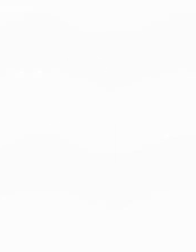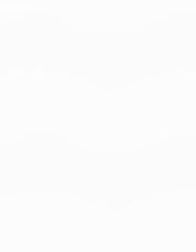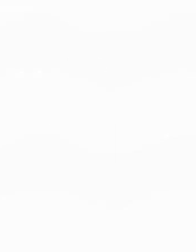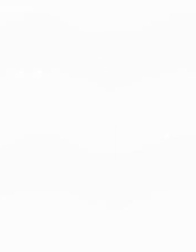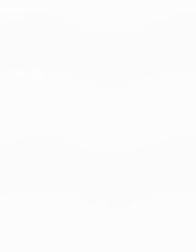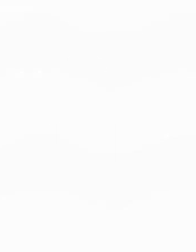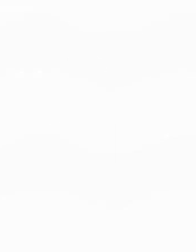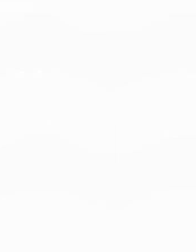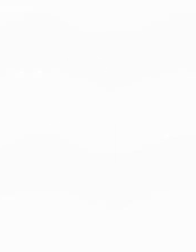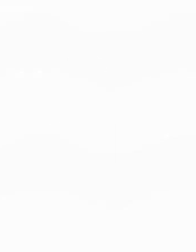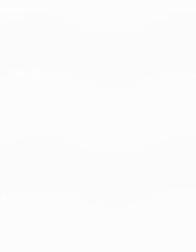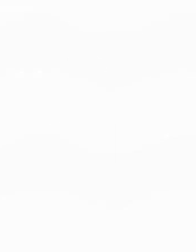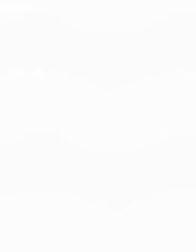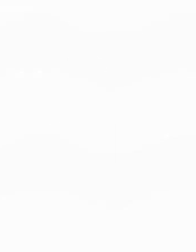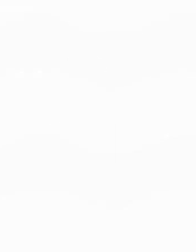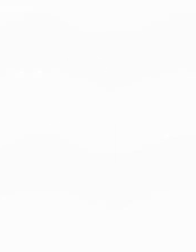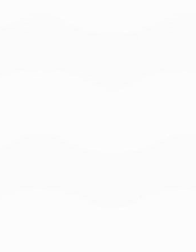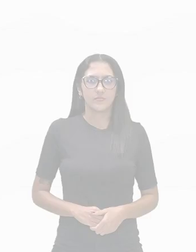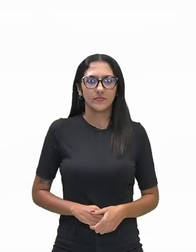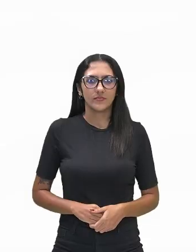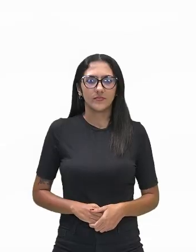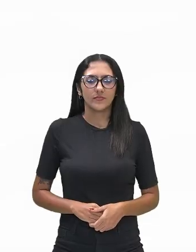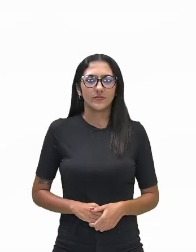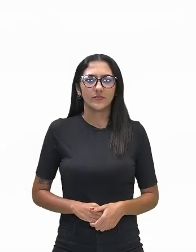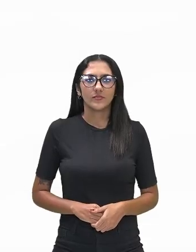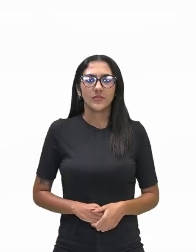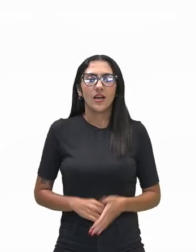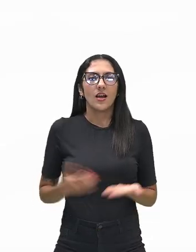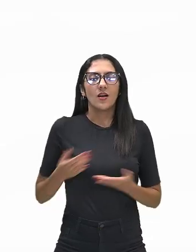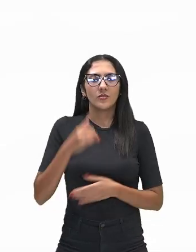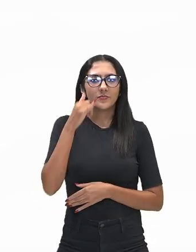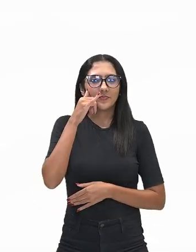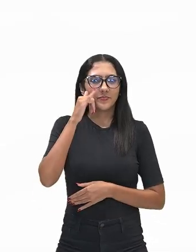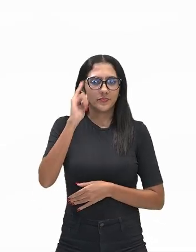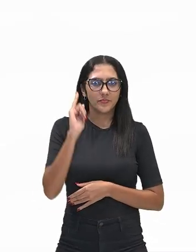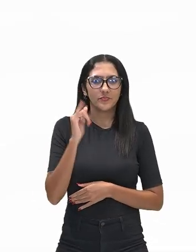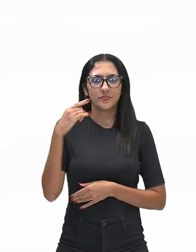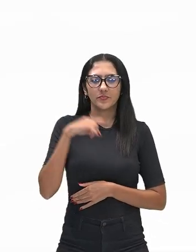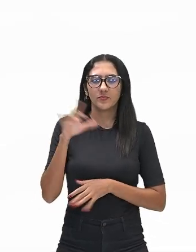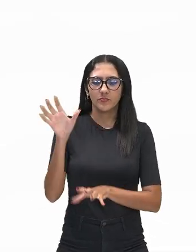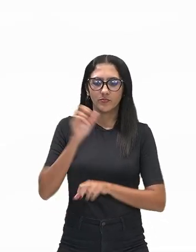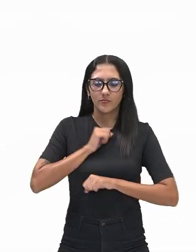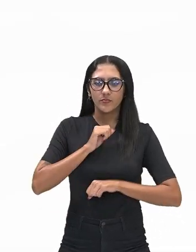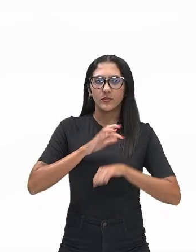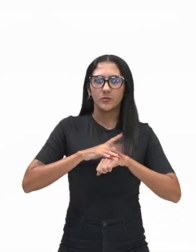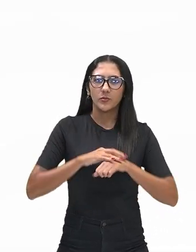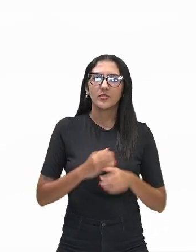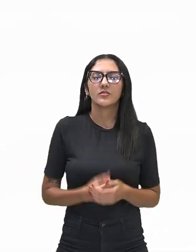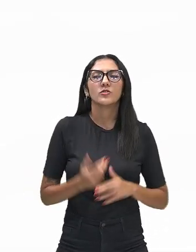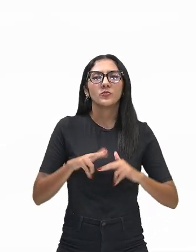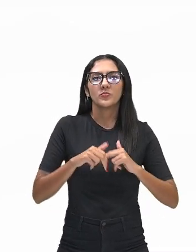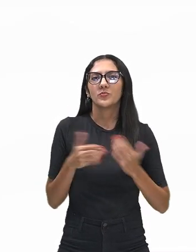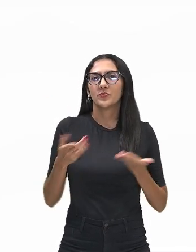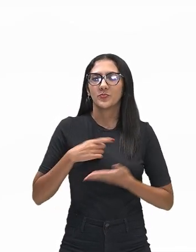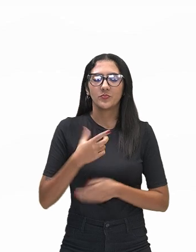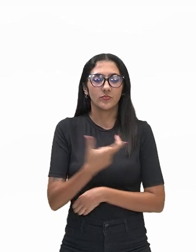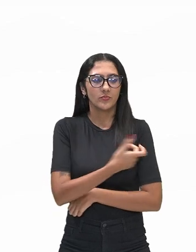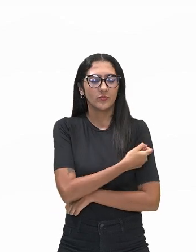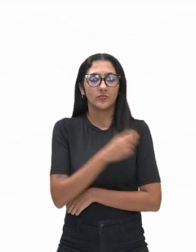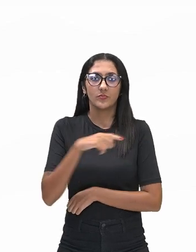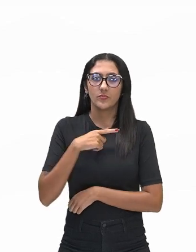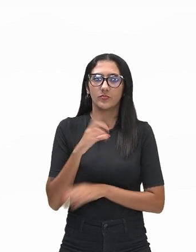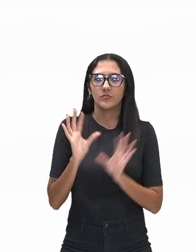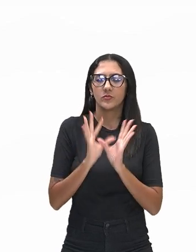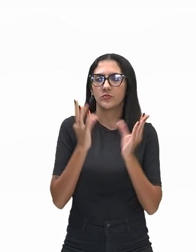de prevenir que você adoeça, né? Então, as vacinas, ela é uma